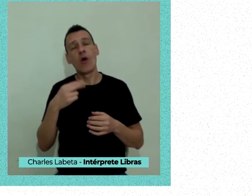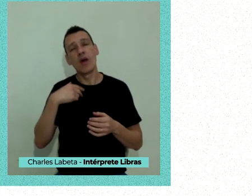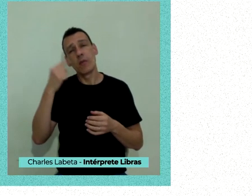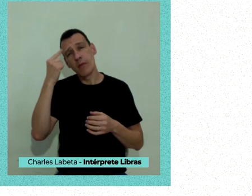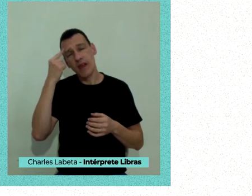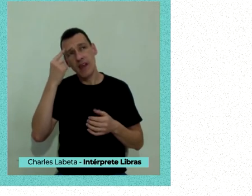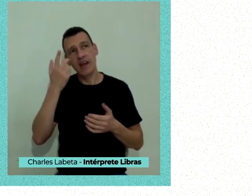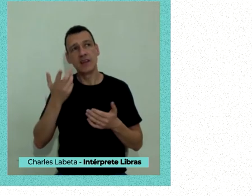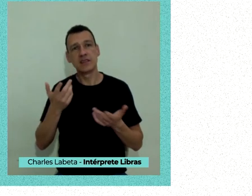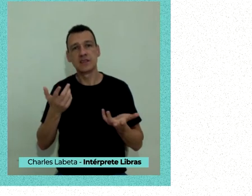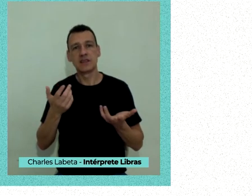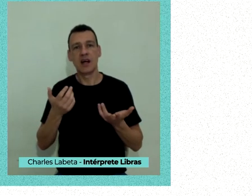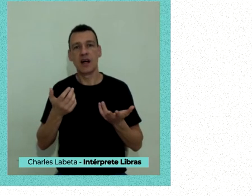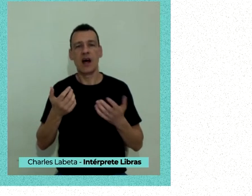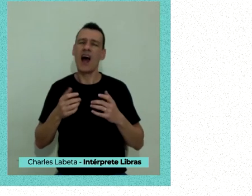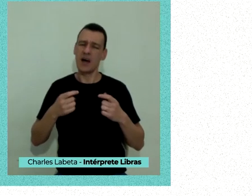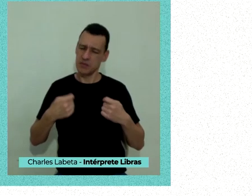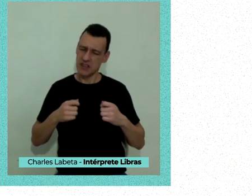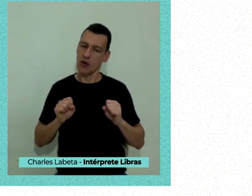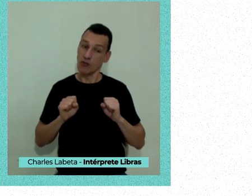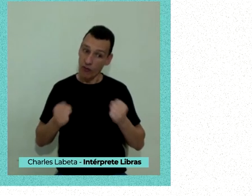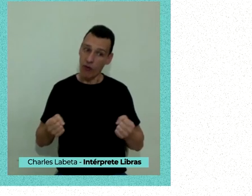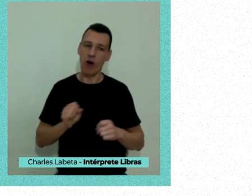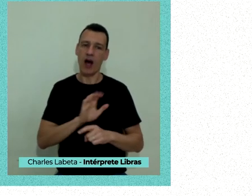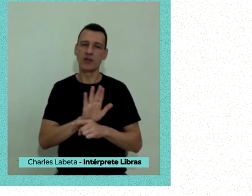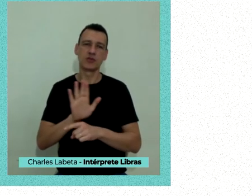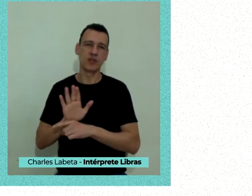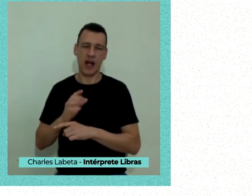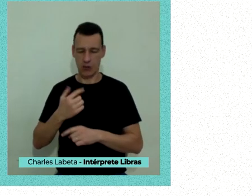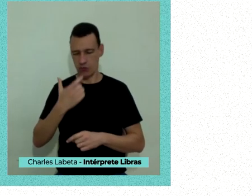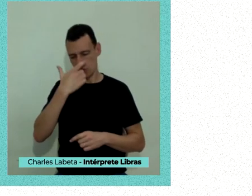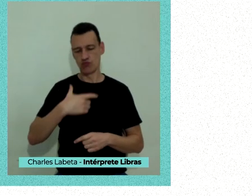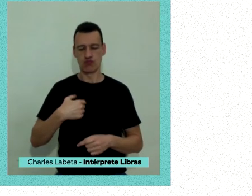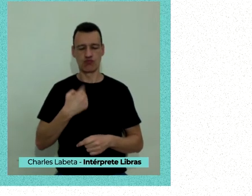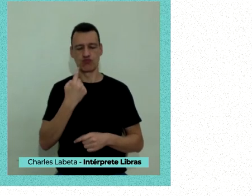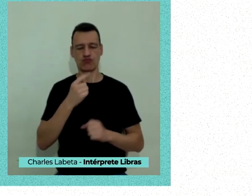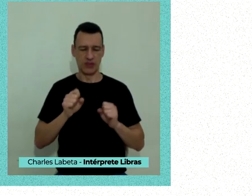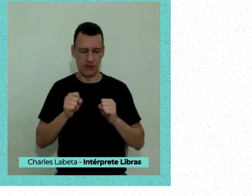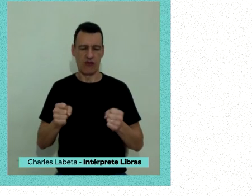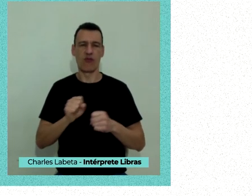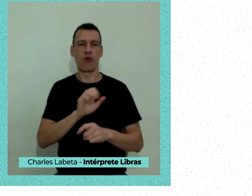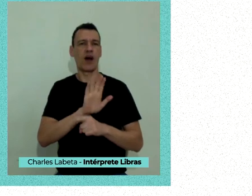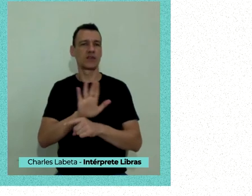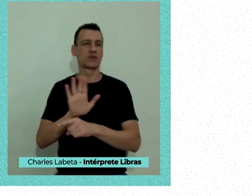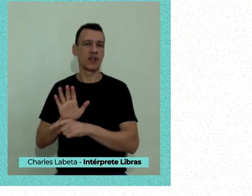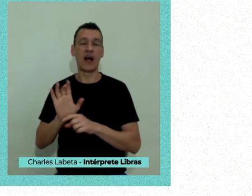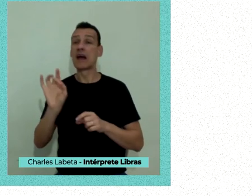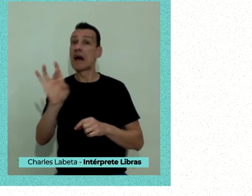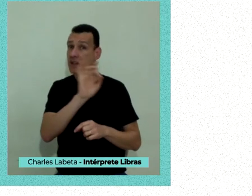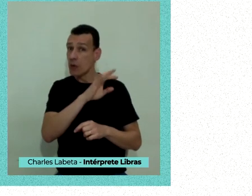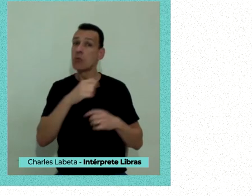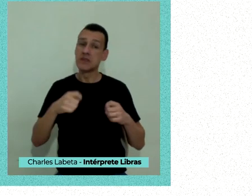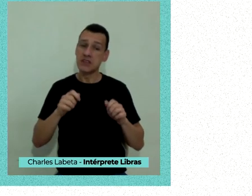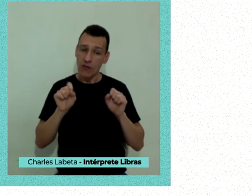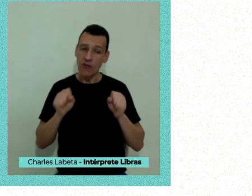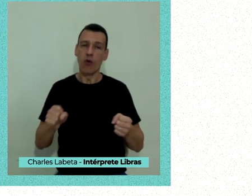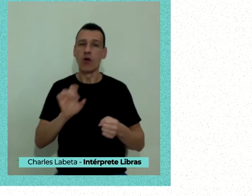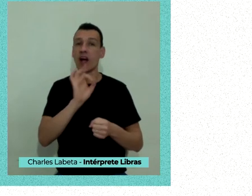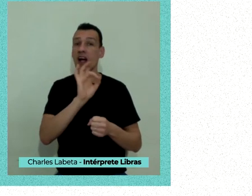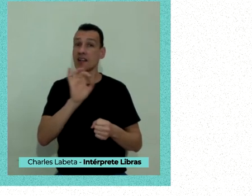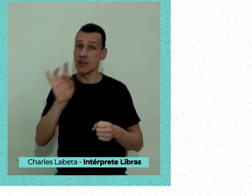questão de esforço individual, de capacidade das pessoas. A gente precisa debater